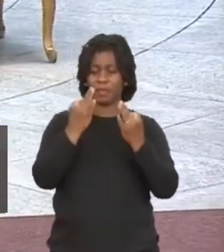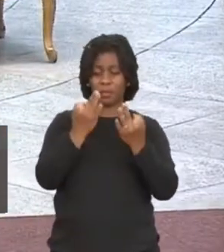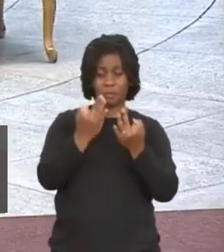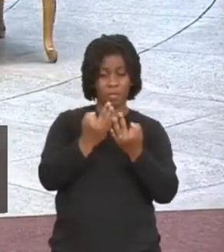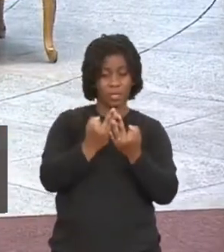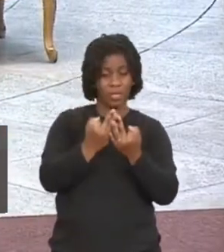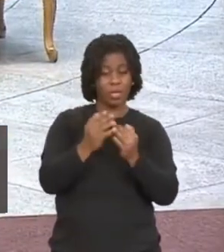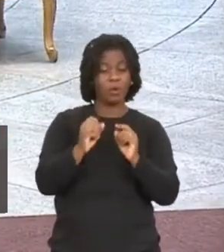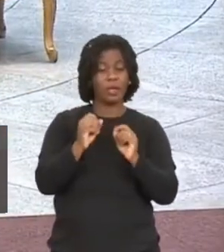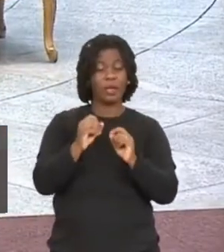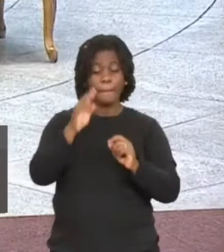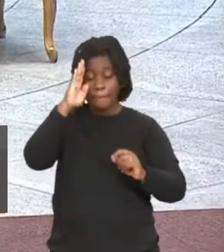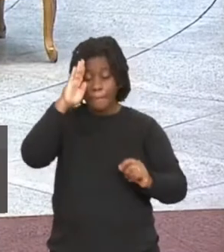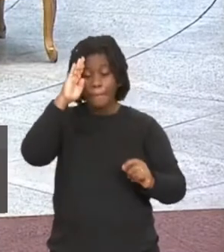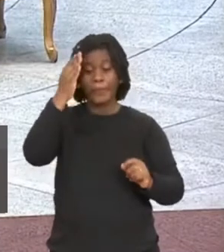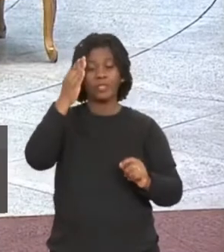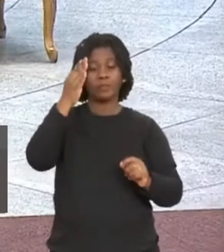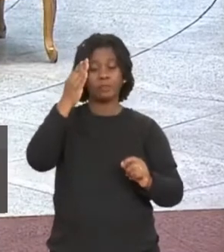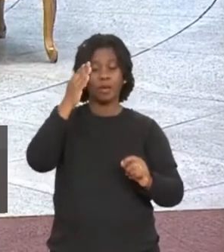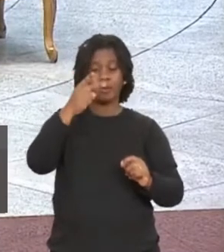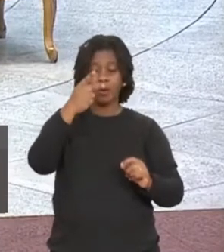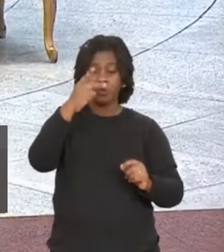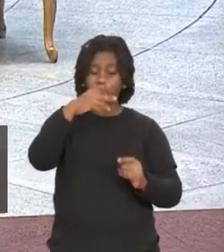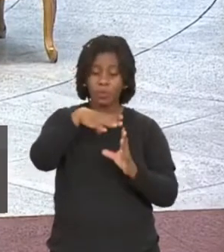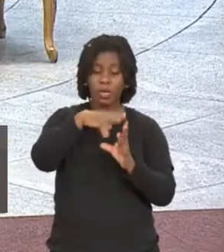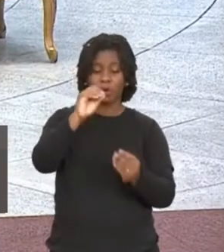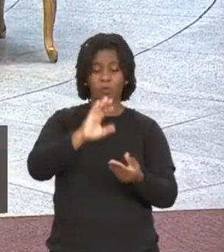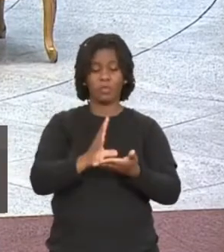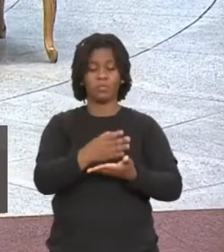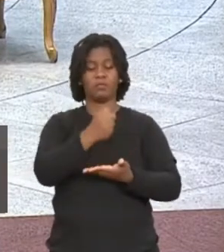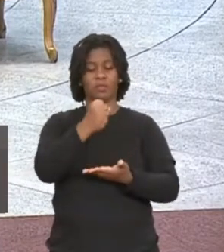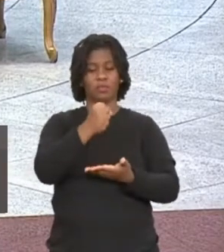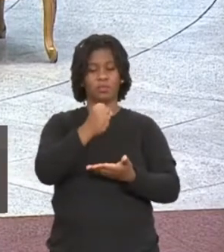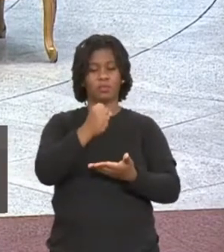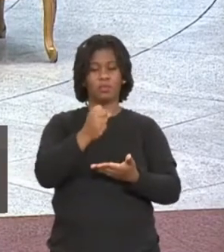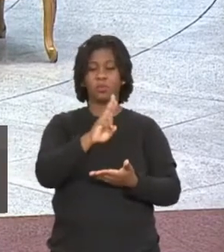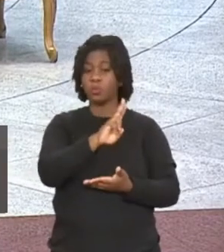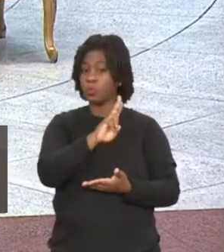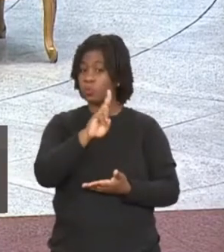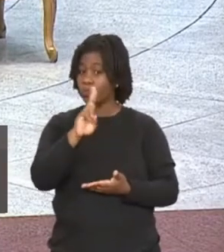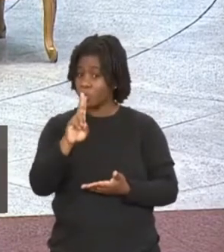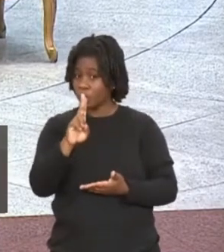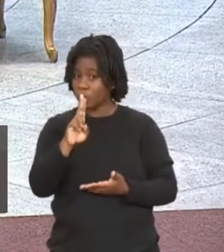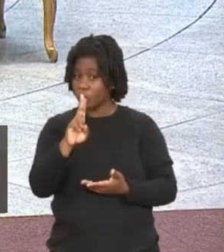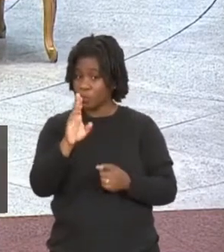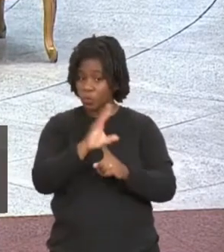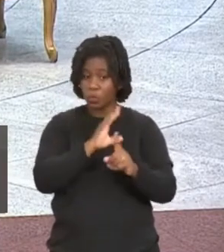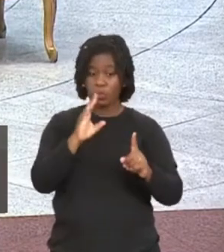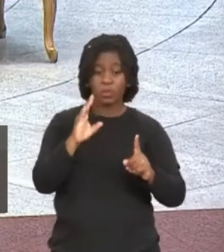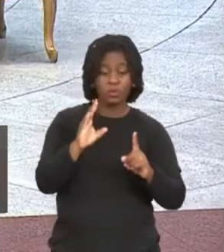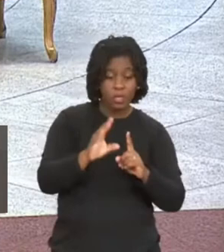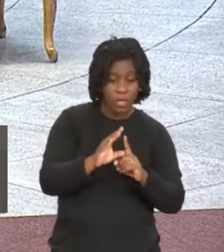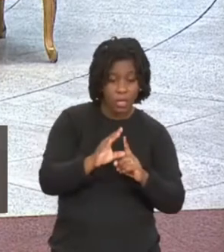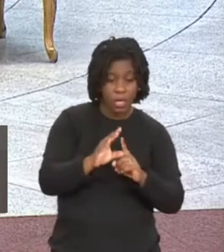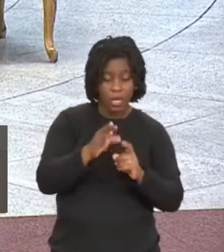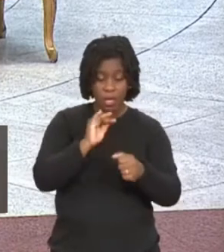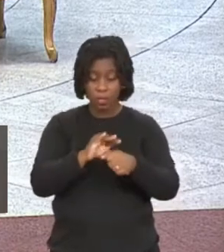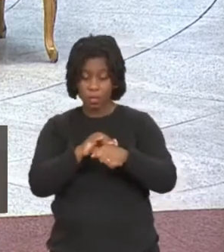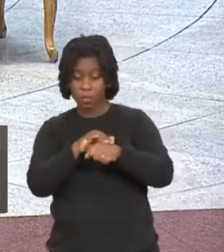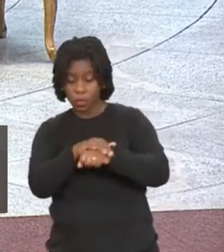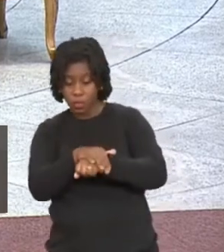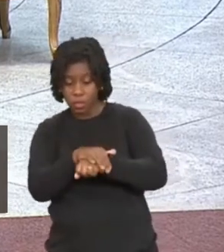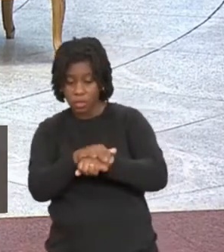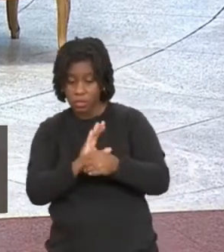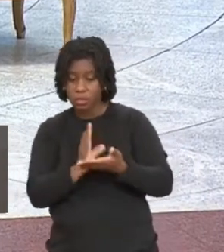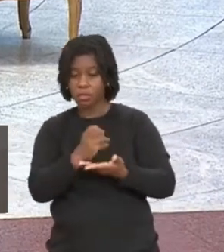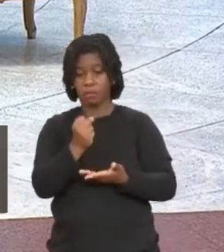ser a principal, a sua alma. O nome dessa reunião é Noite da Salvação. E como é que